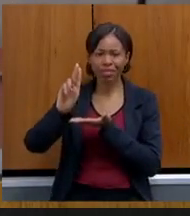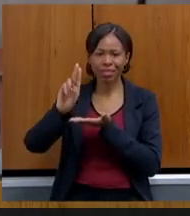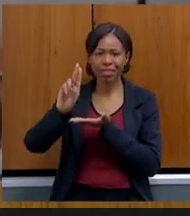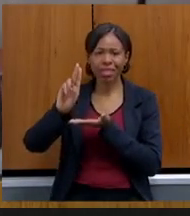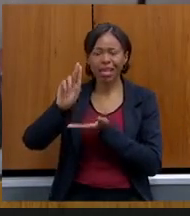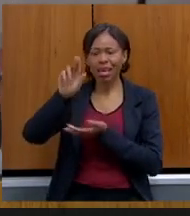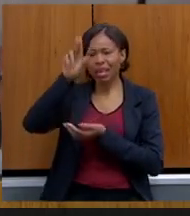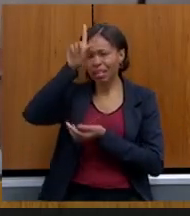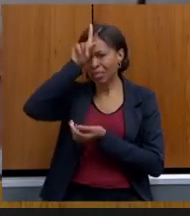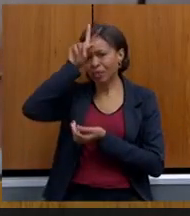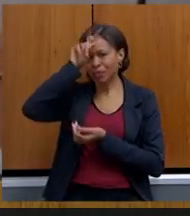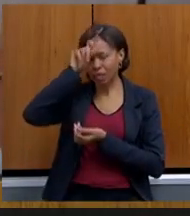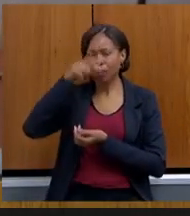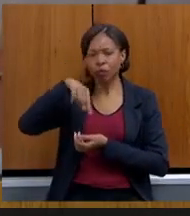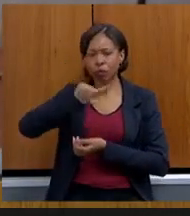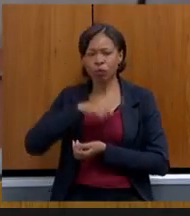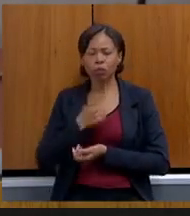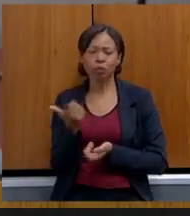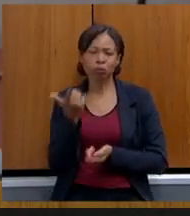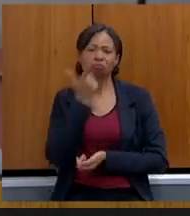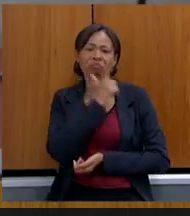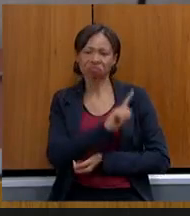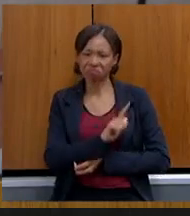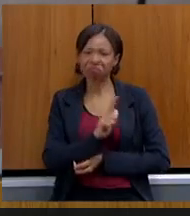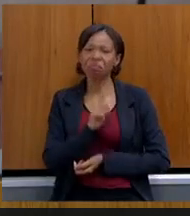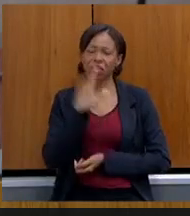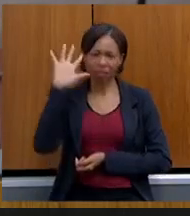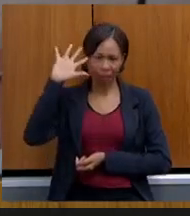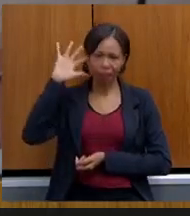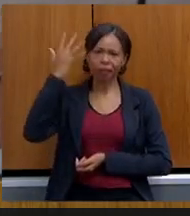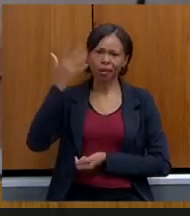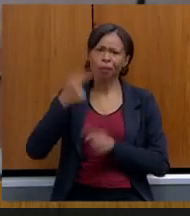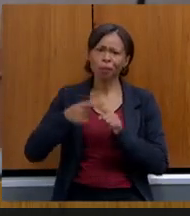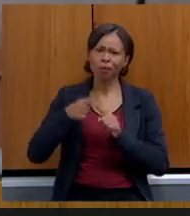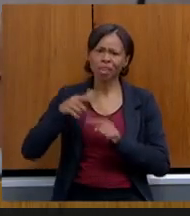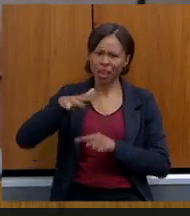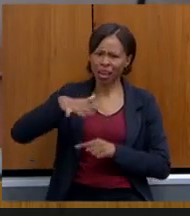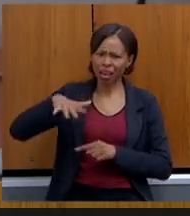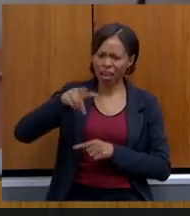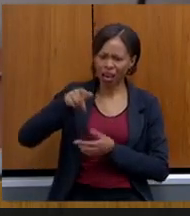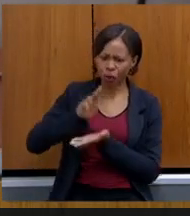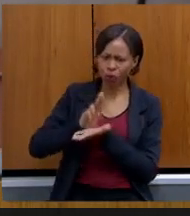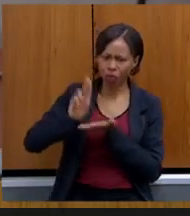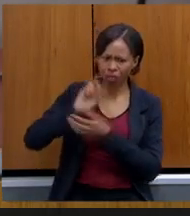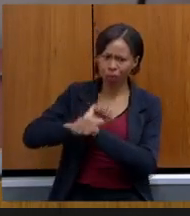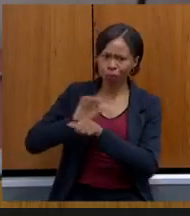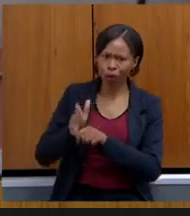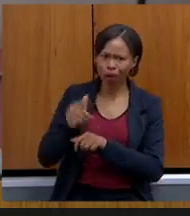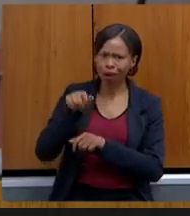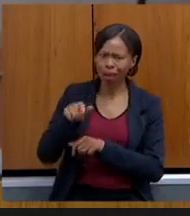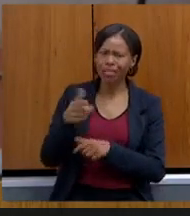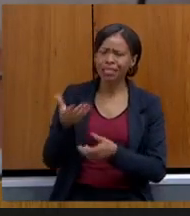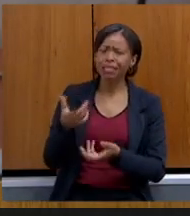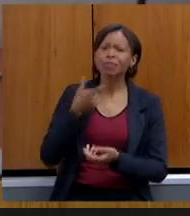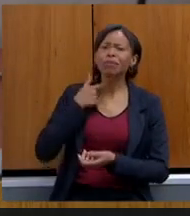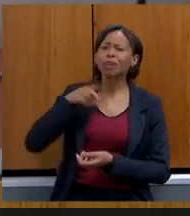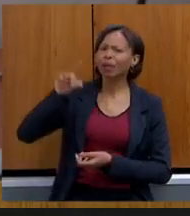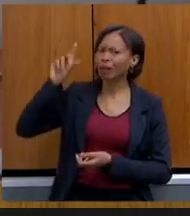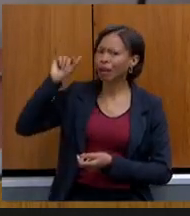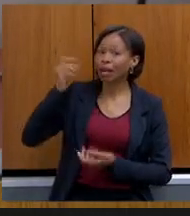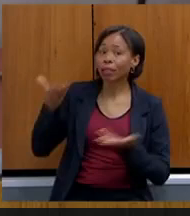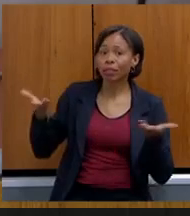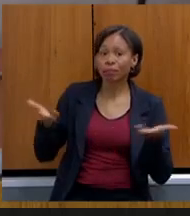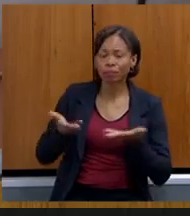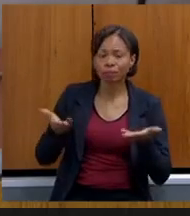conseguindo aí atender essa situação Esse é um desejo muito antigo da comunidade da unimontes e que a gente tá é de conseguir agora